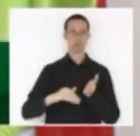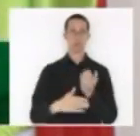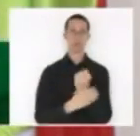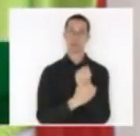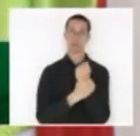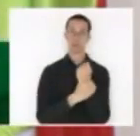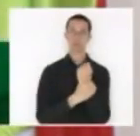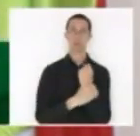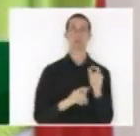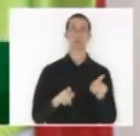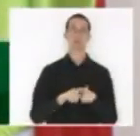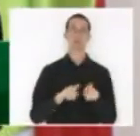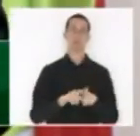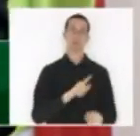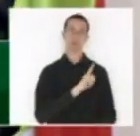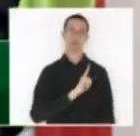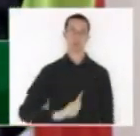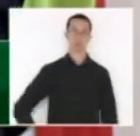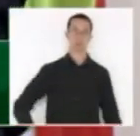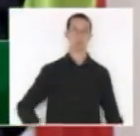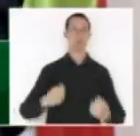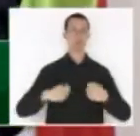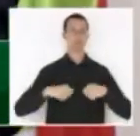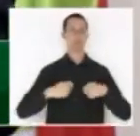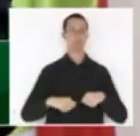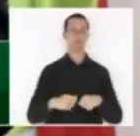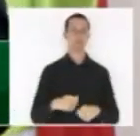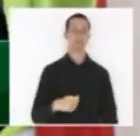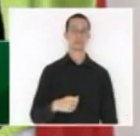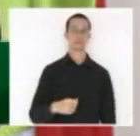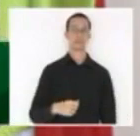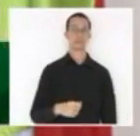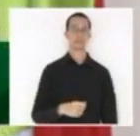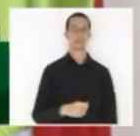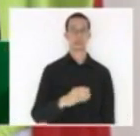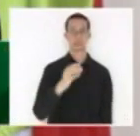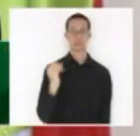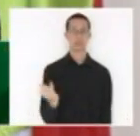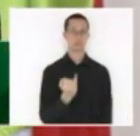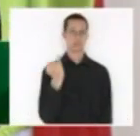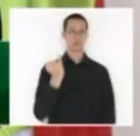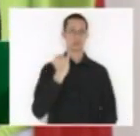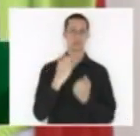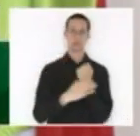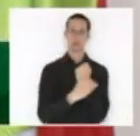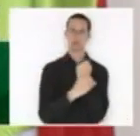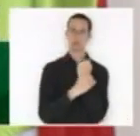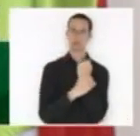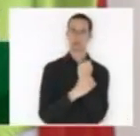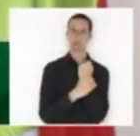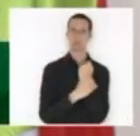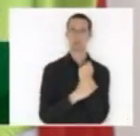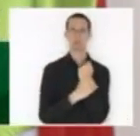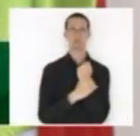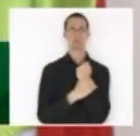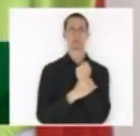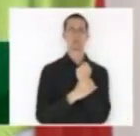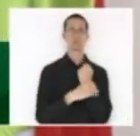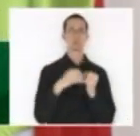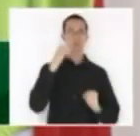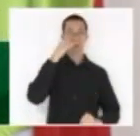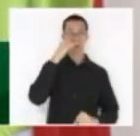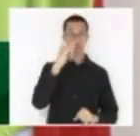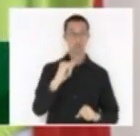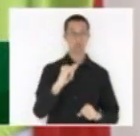o governo do Estado tem que adotar. Importantíssimo para proteção e, como eu disse, para evitar que daqui